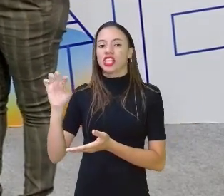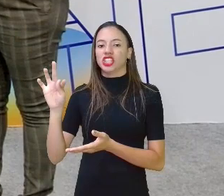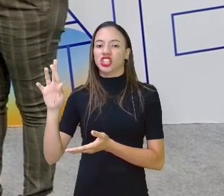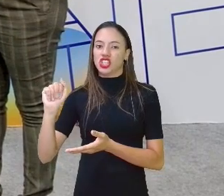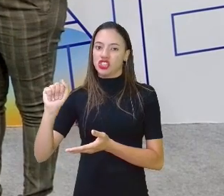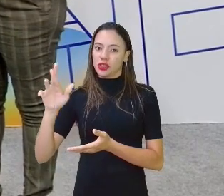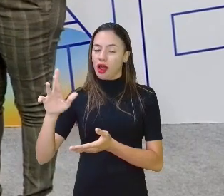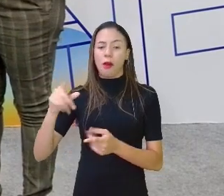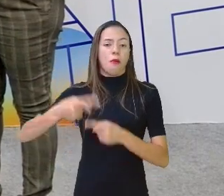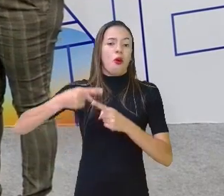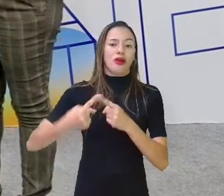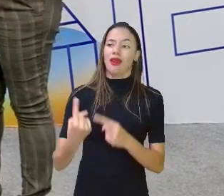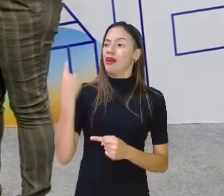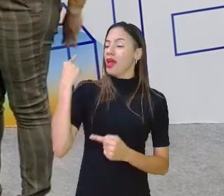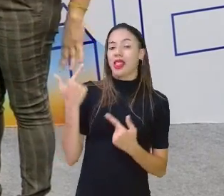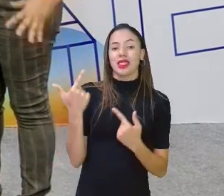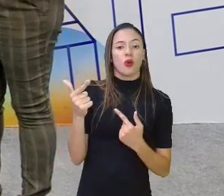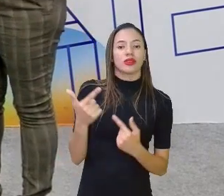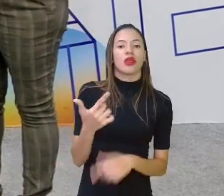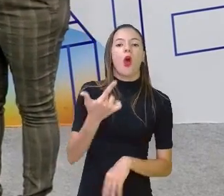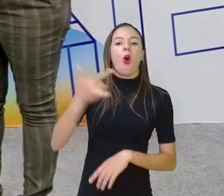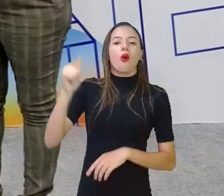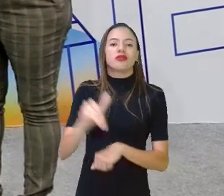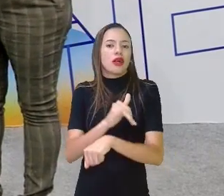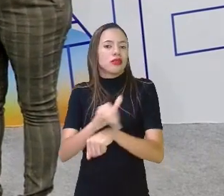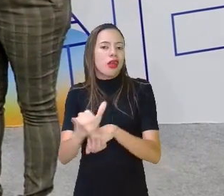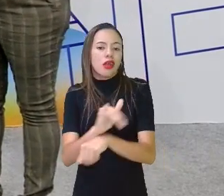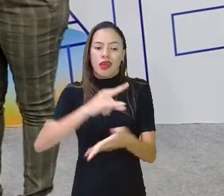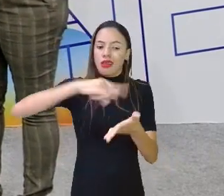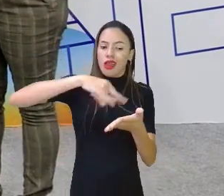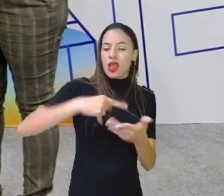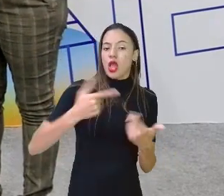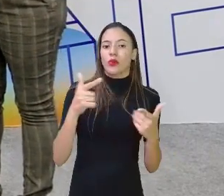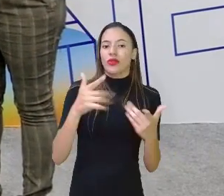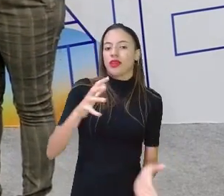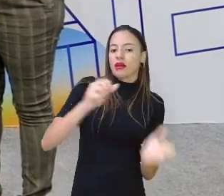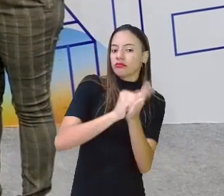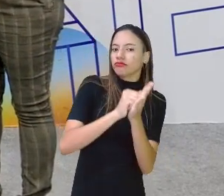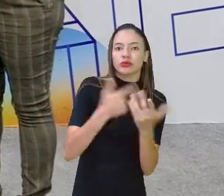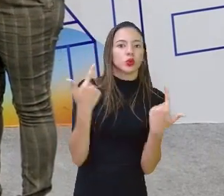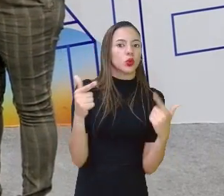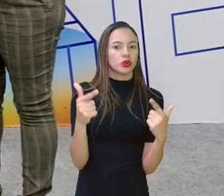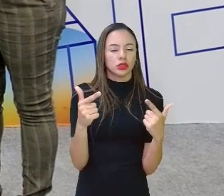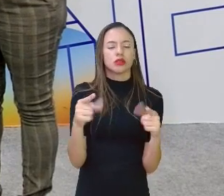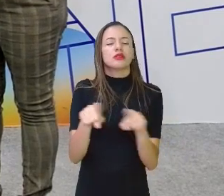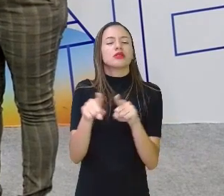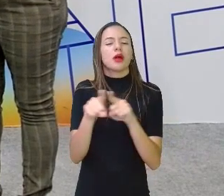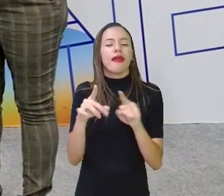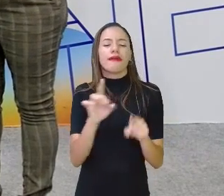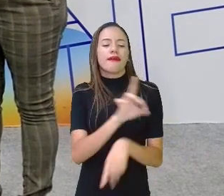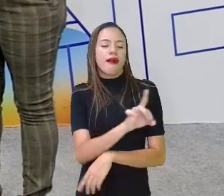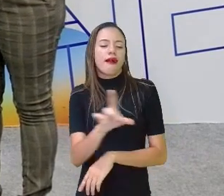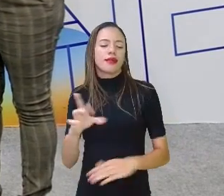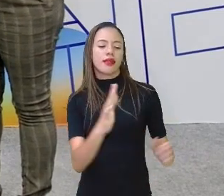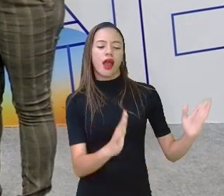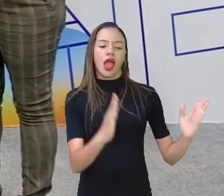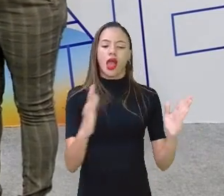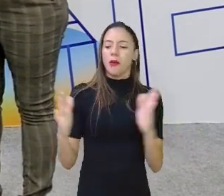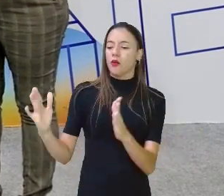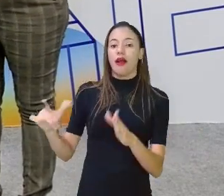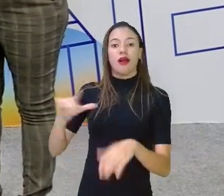né? E assim, eu acho que a arte ela acompanha o pensamento daquela época, né? De cada época.